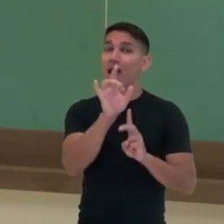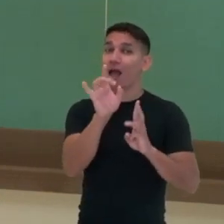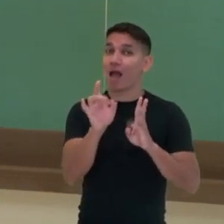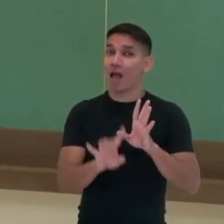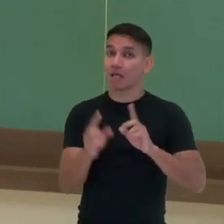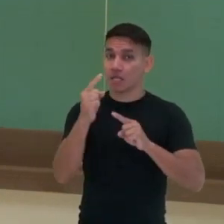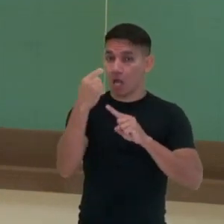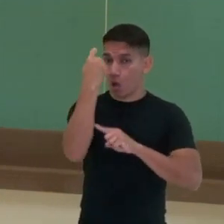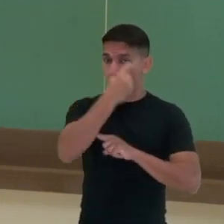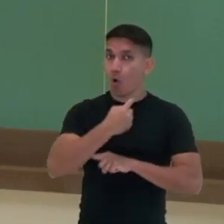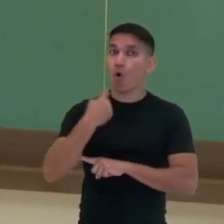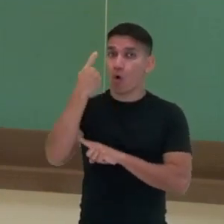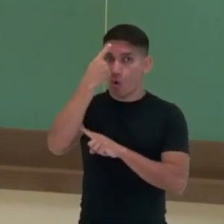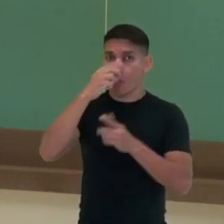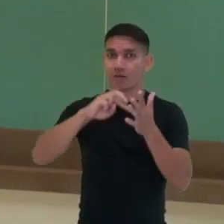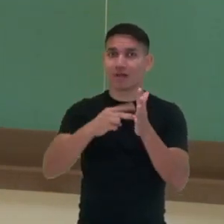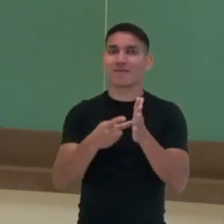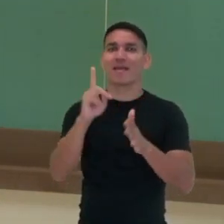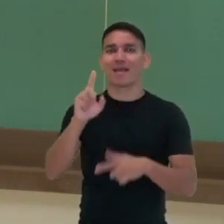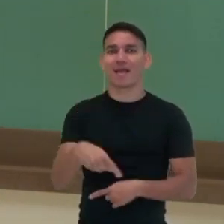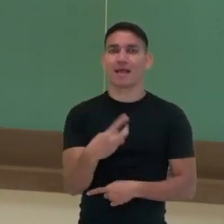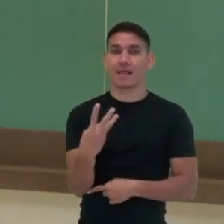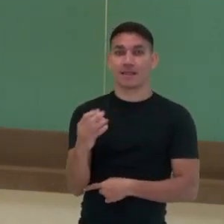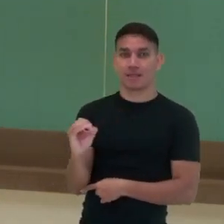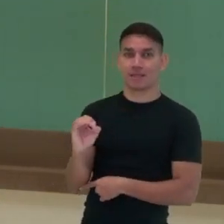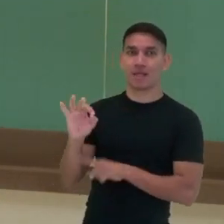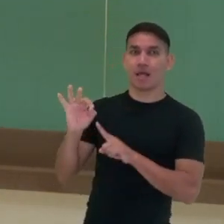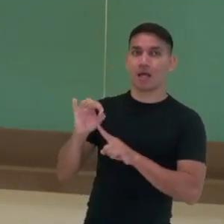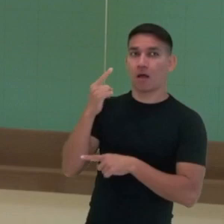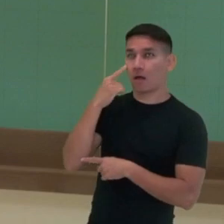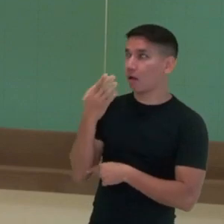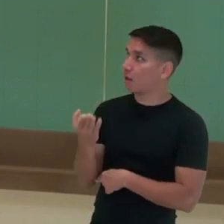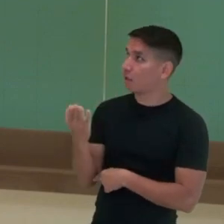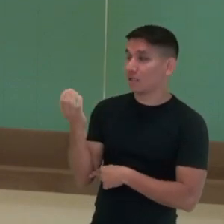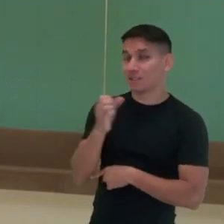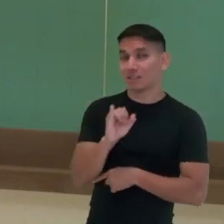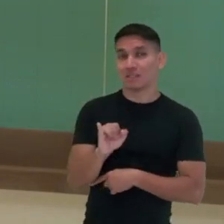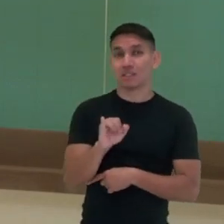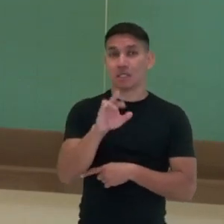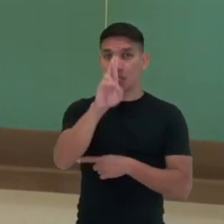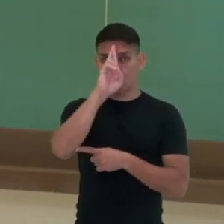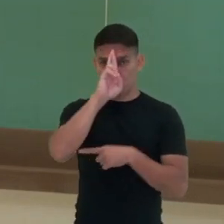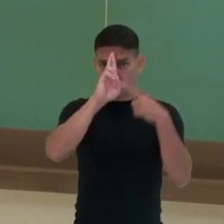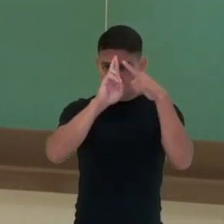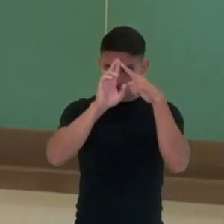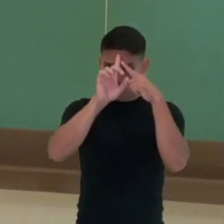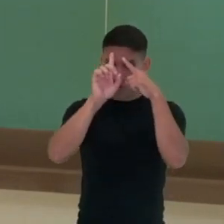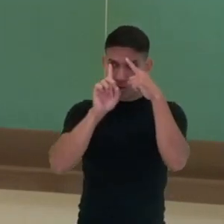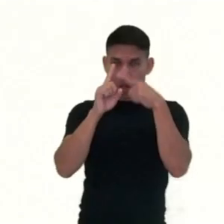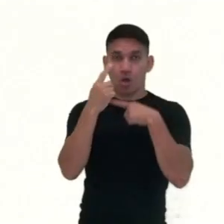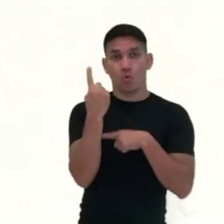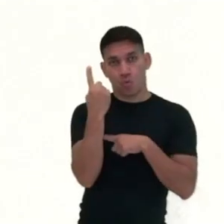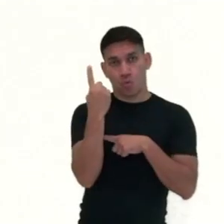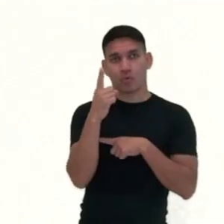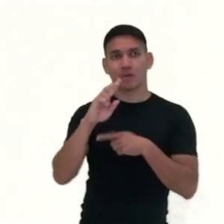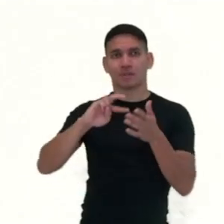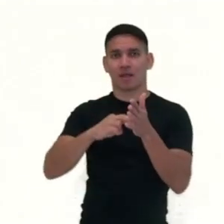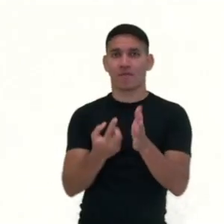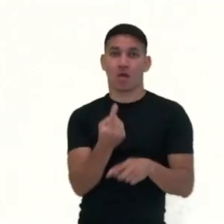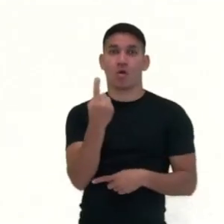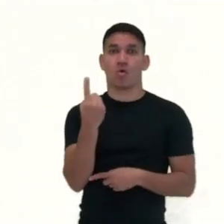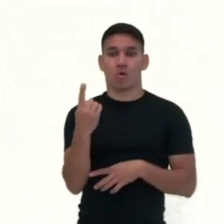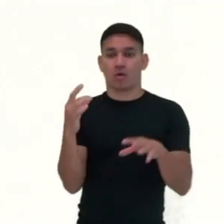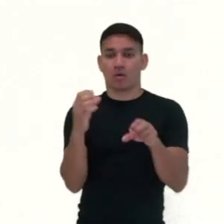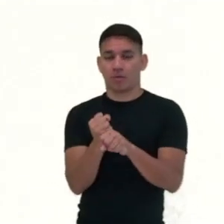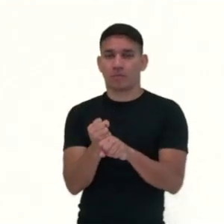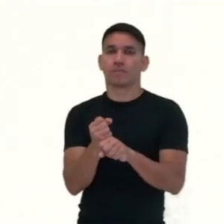30 graus, ou seja, então aqui, né, quando a gente vai lá de 12 para 1, vai fechar uma angulação. Quando eu estou marcando lá, por exemplo, 1 hora, ele vai ter